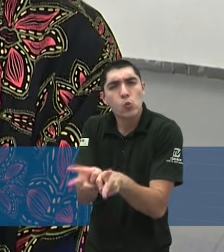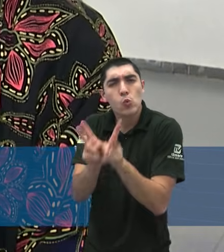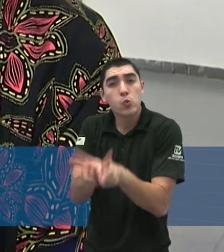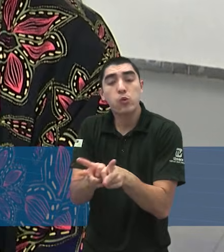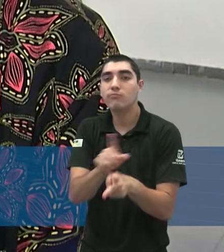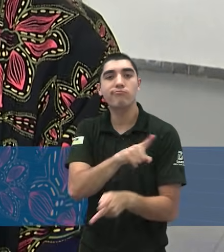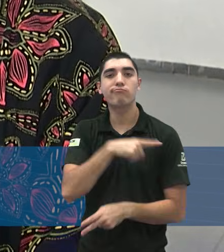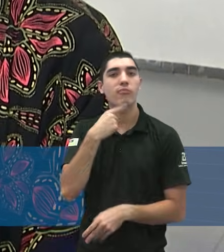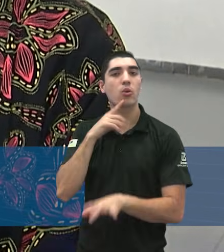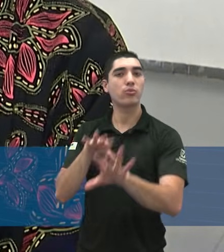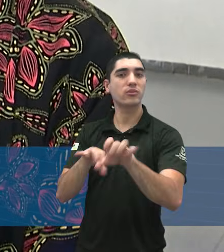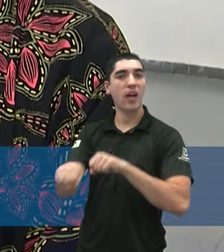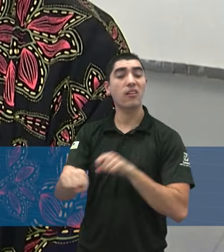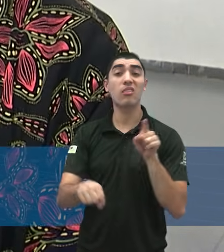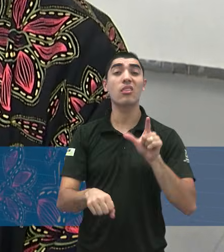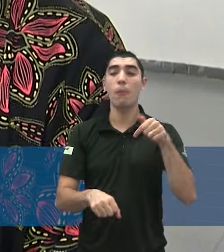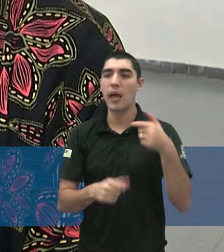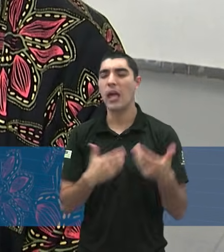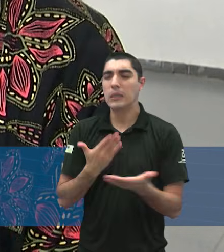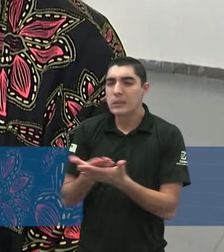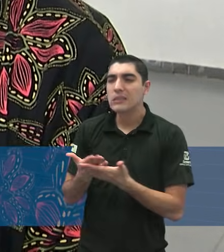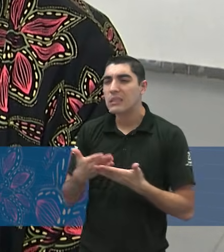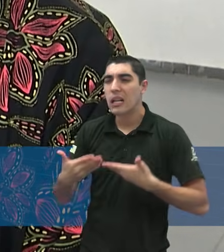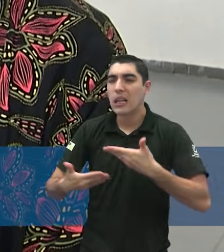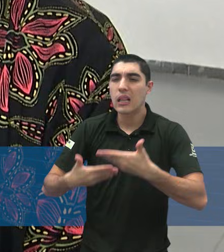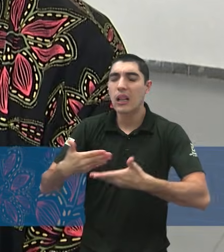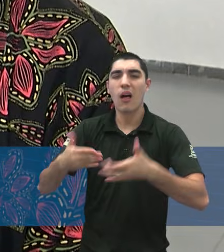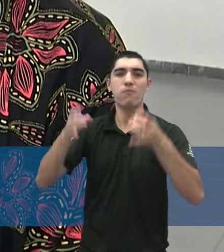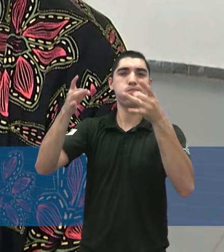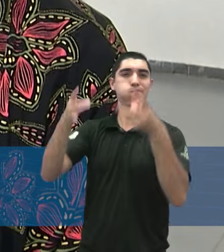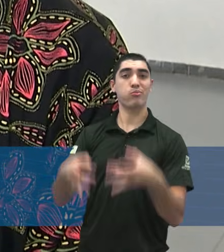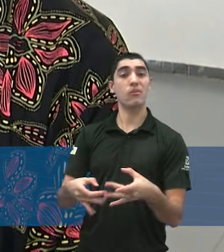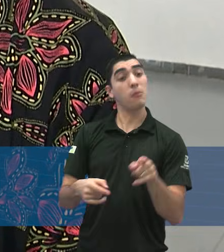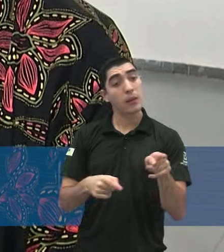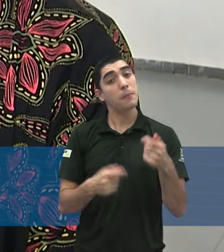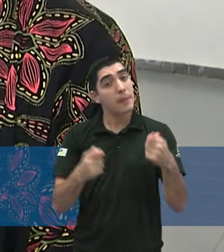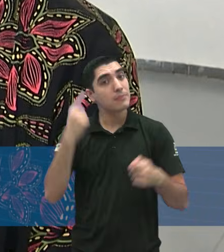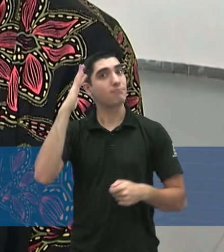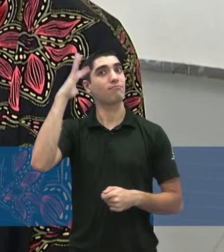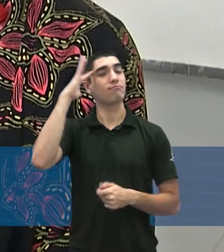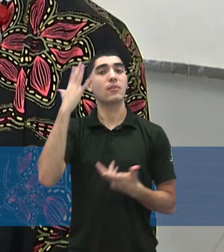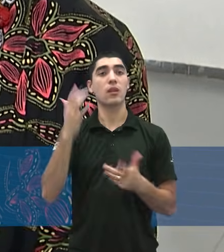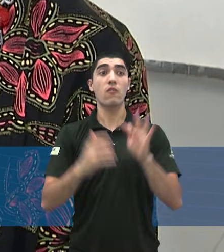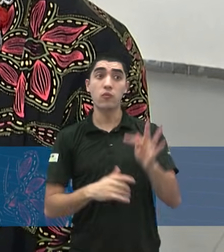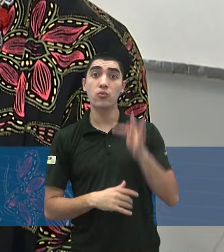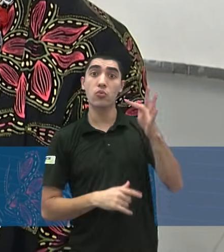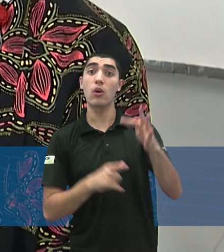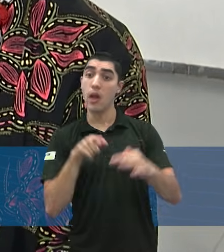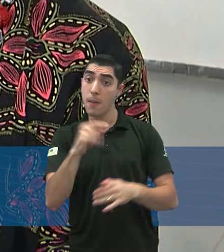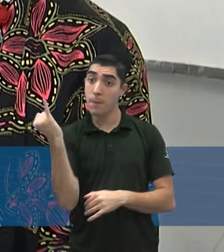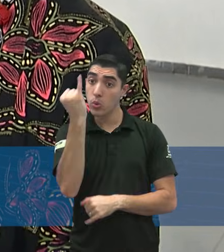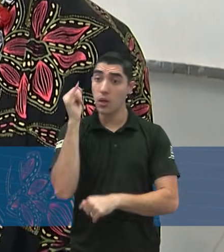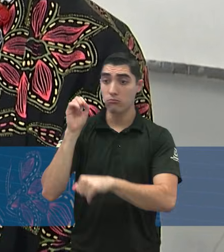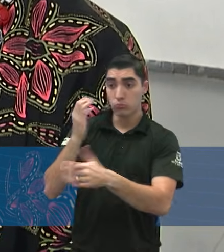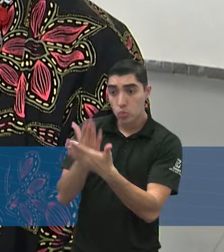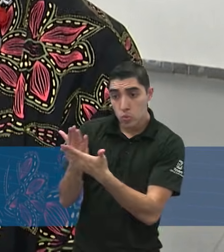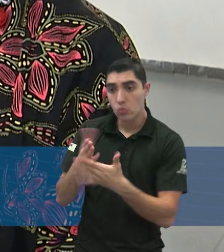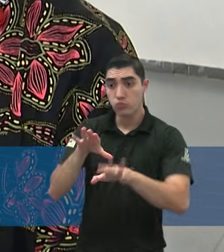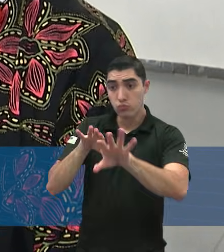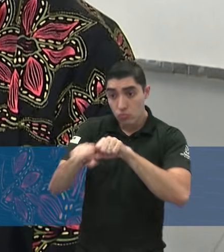forma exitosa, de forma que ele possa ingressar no mercado de trabalho com um bom currículo a partir da